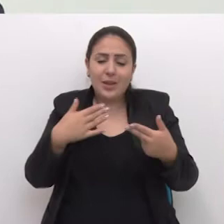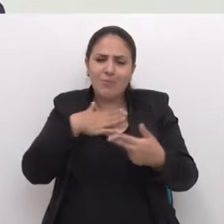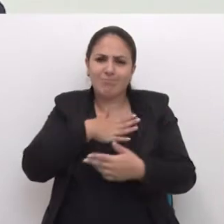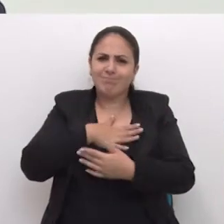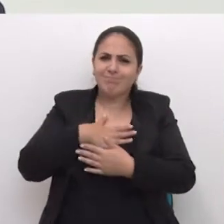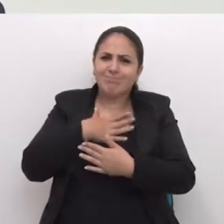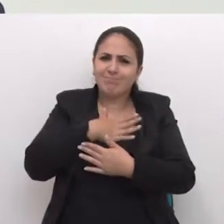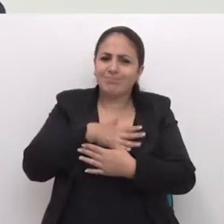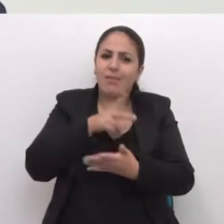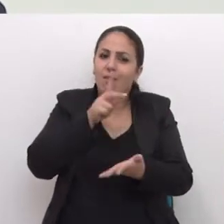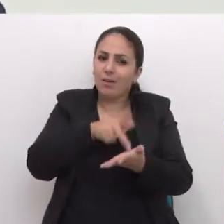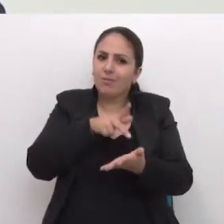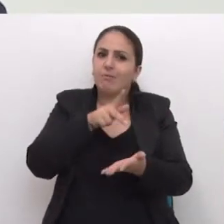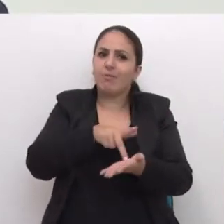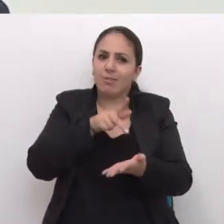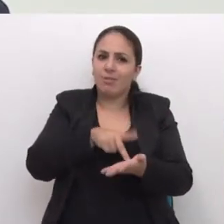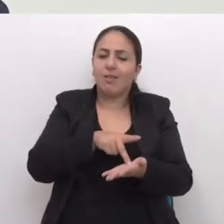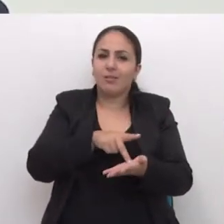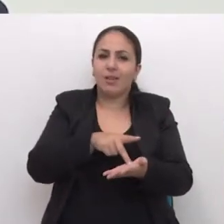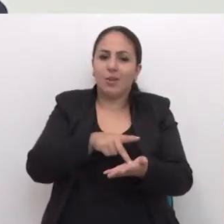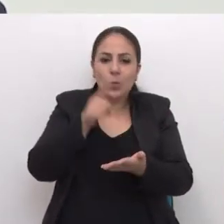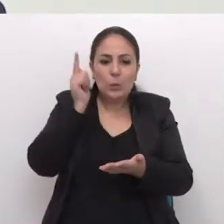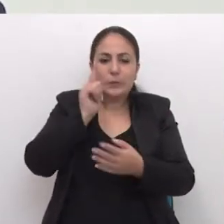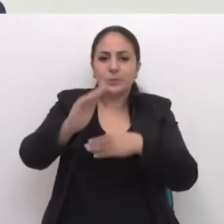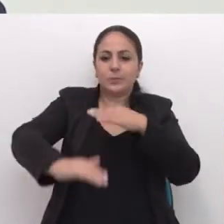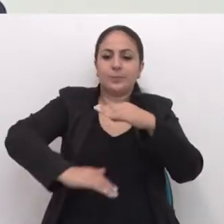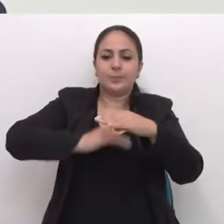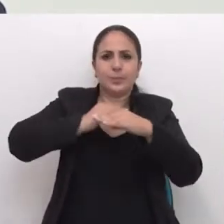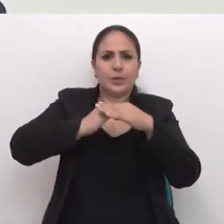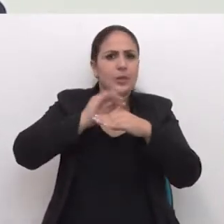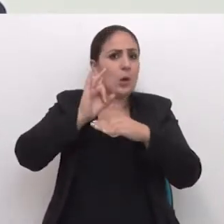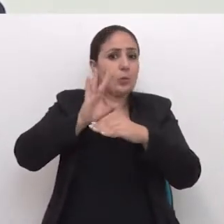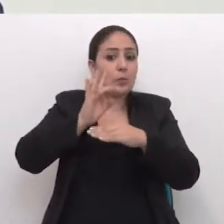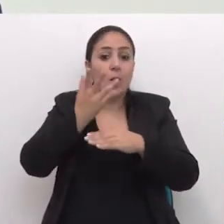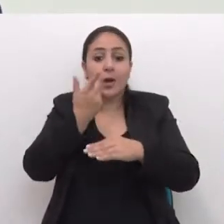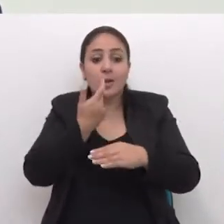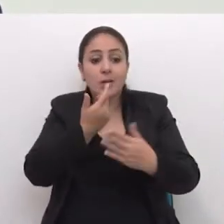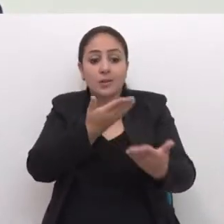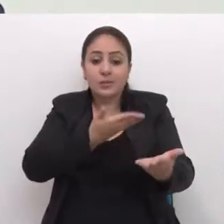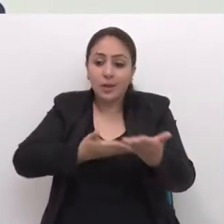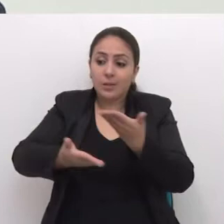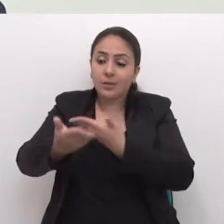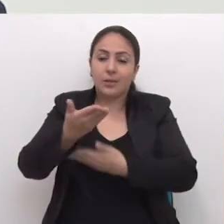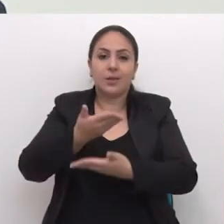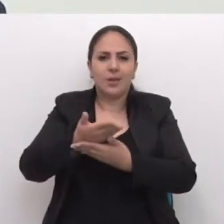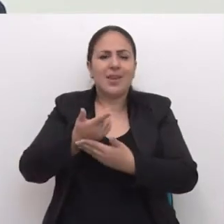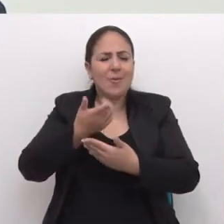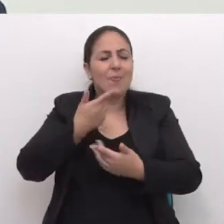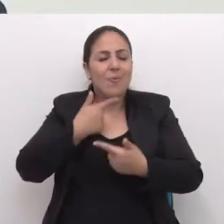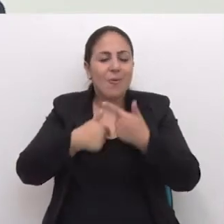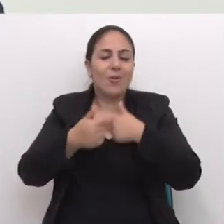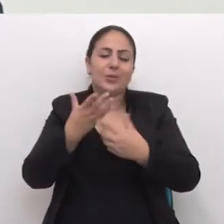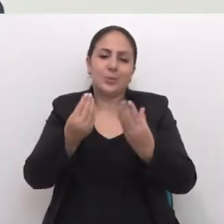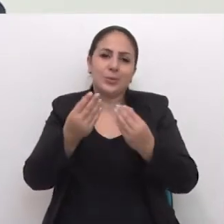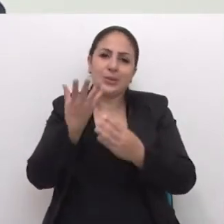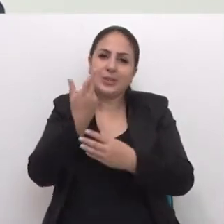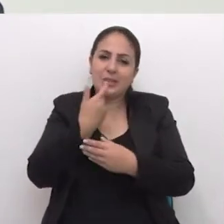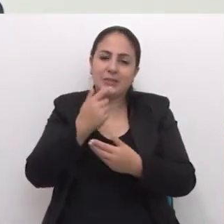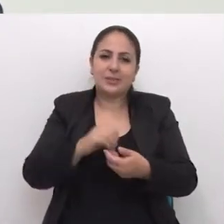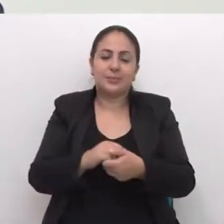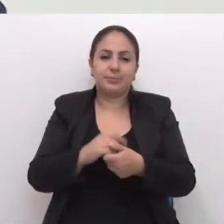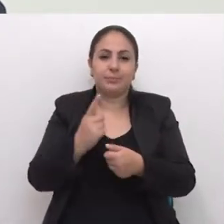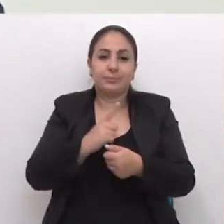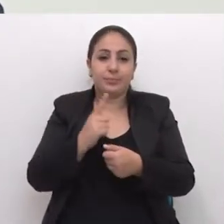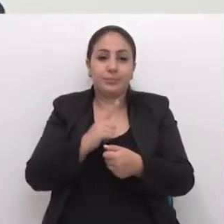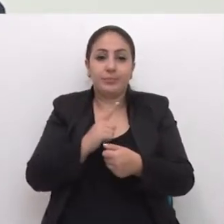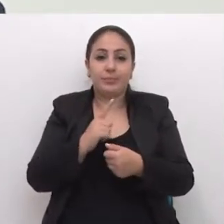algo que eu senti que realmente consegui alcançar não só as crianças. Eu gosto muito de